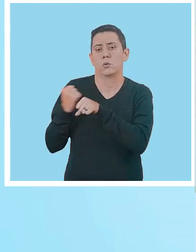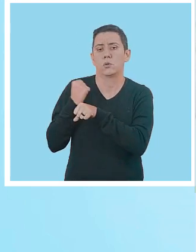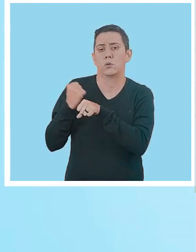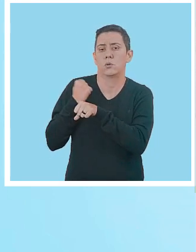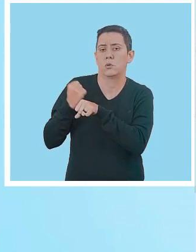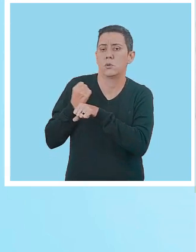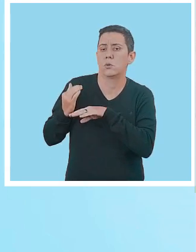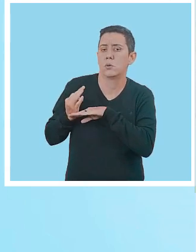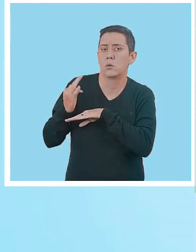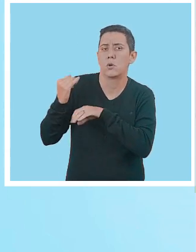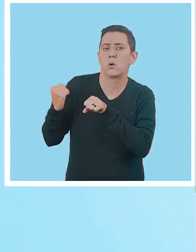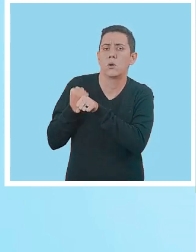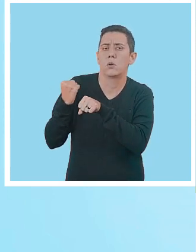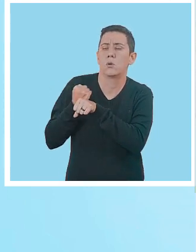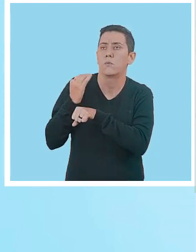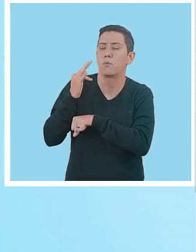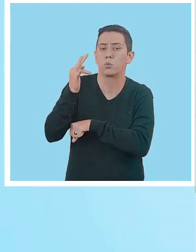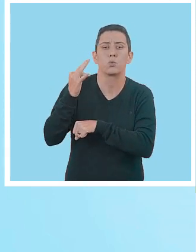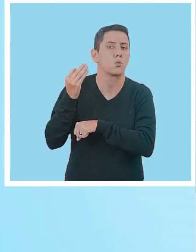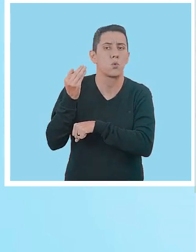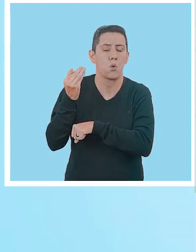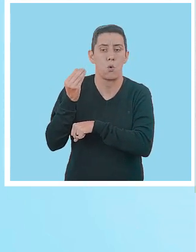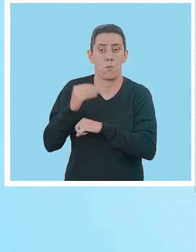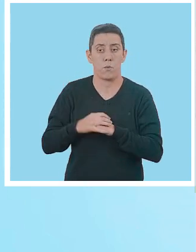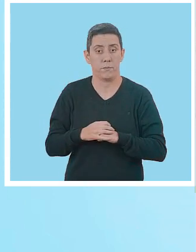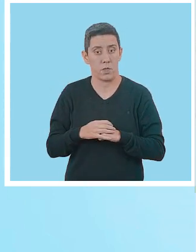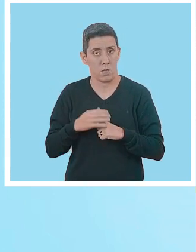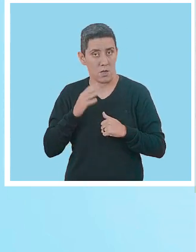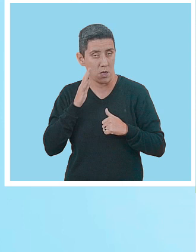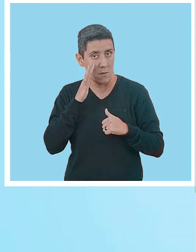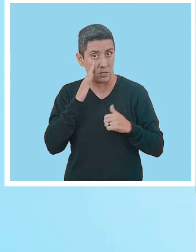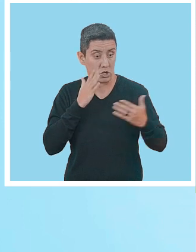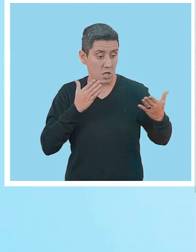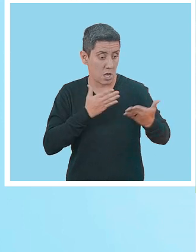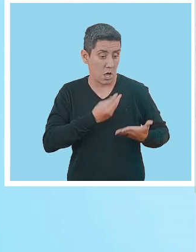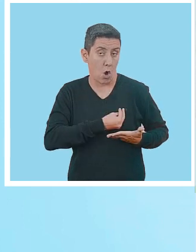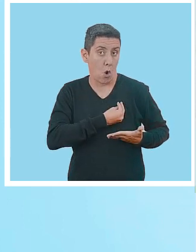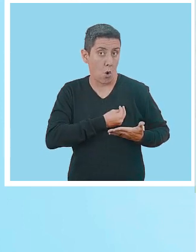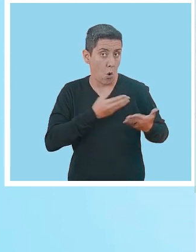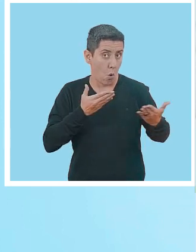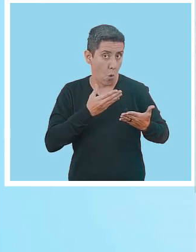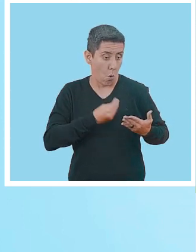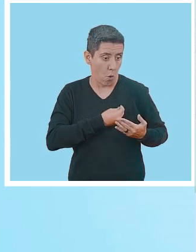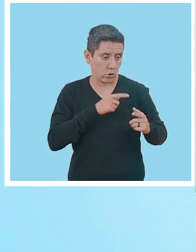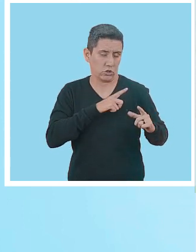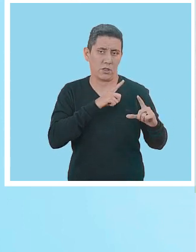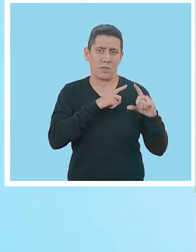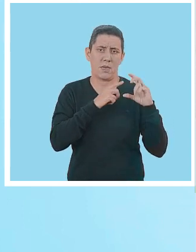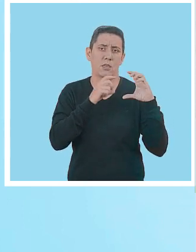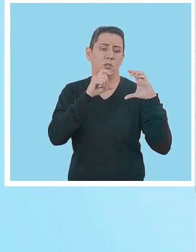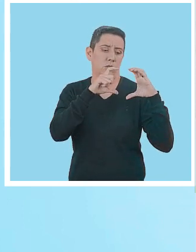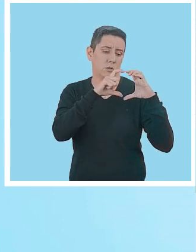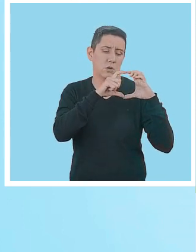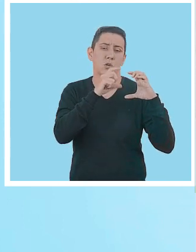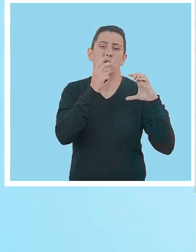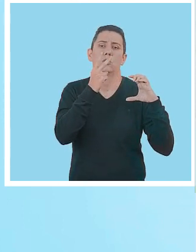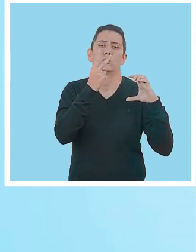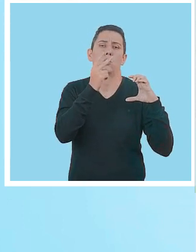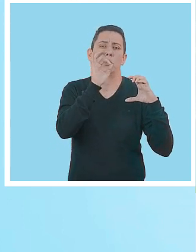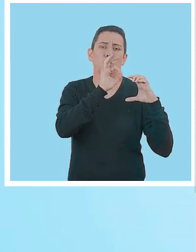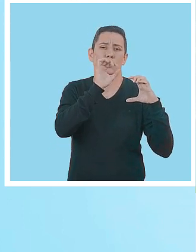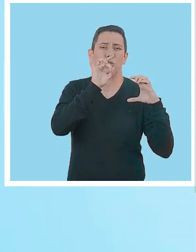situação é exatamente oposta né então a solar hoje que tem a menor representatividade no quesito de